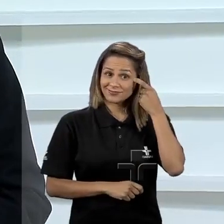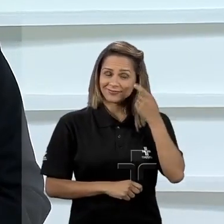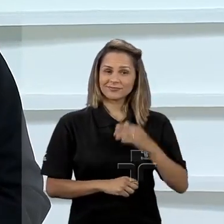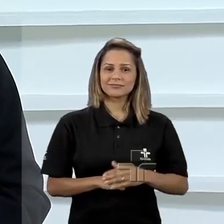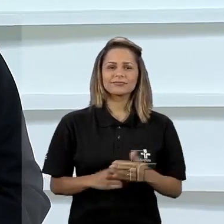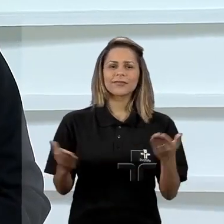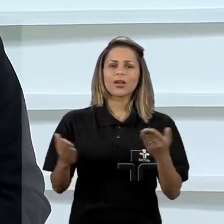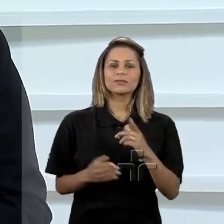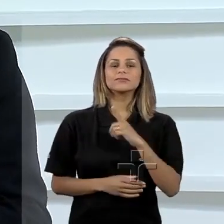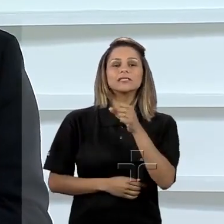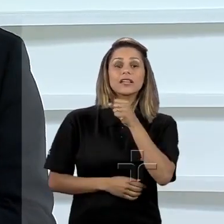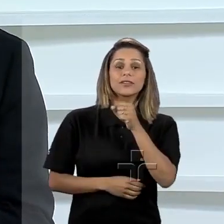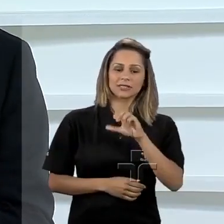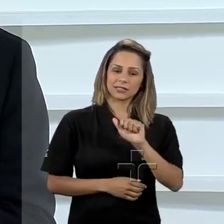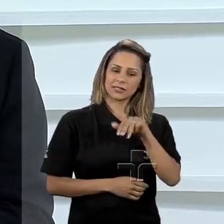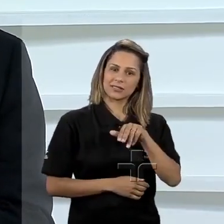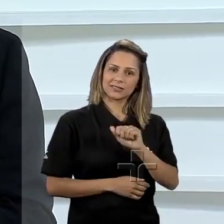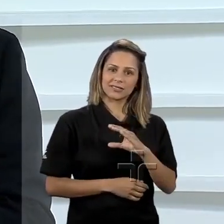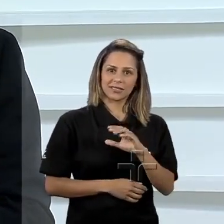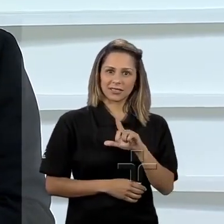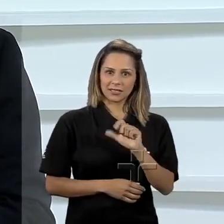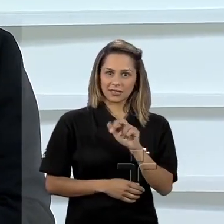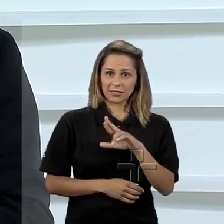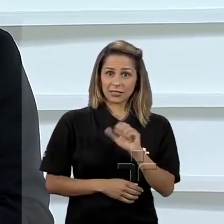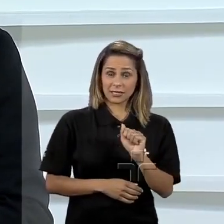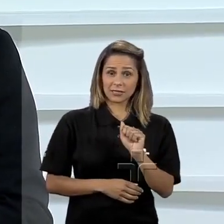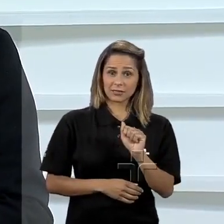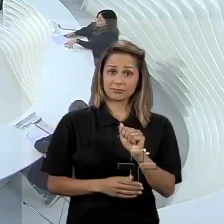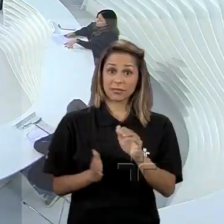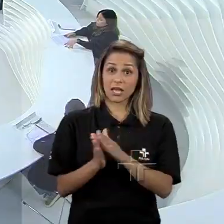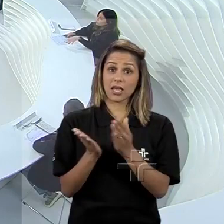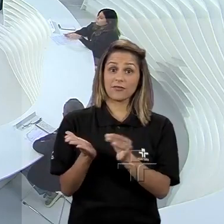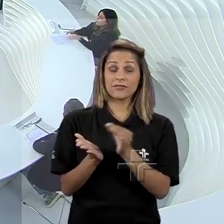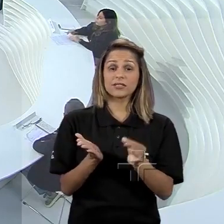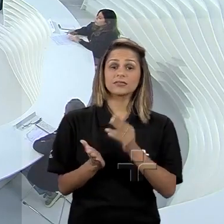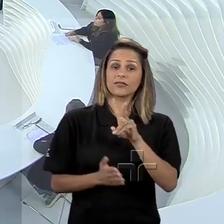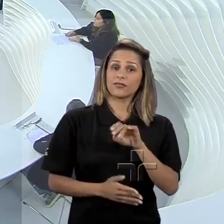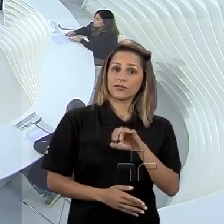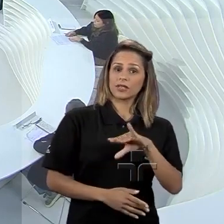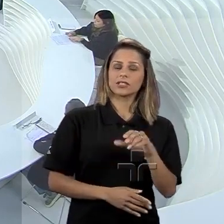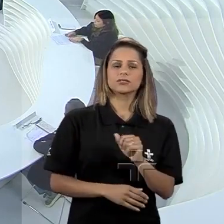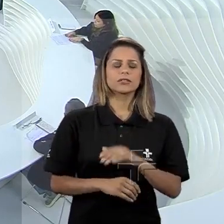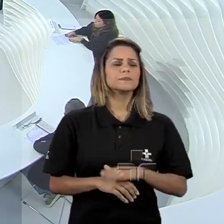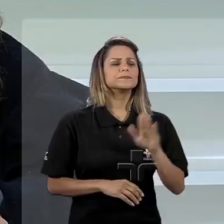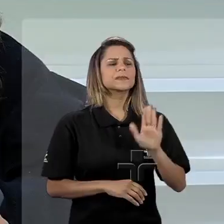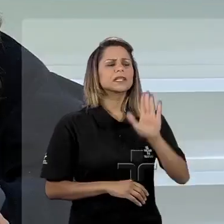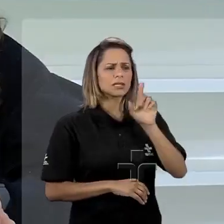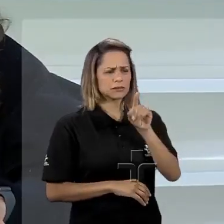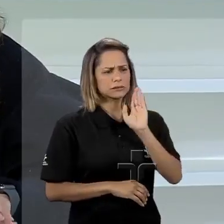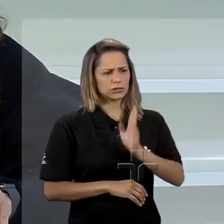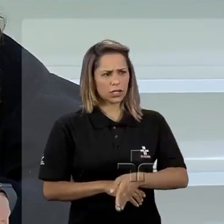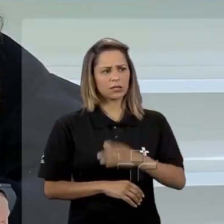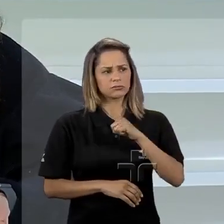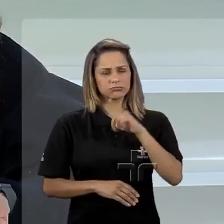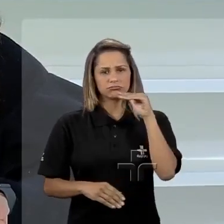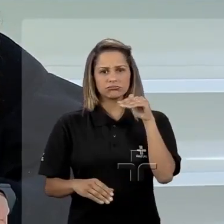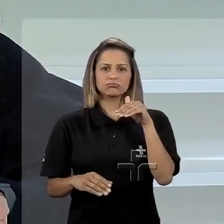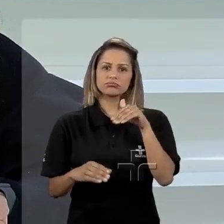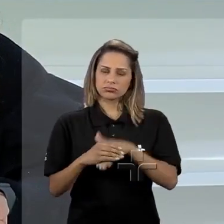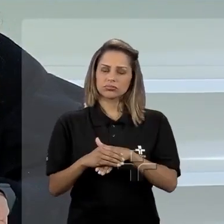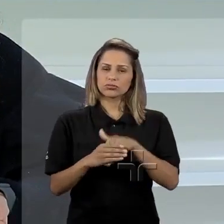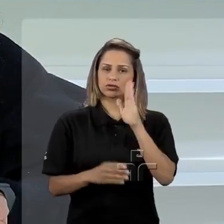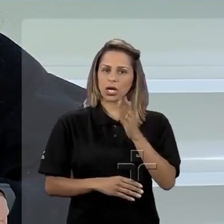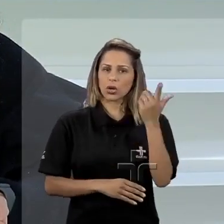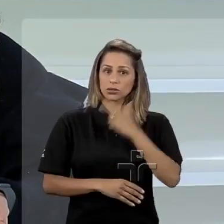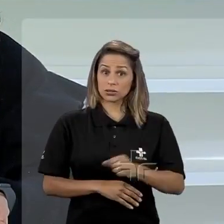uma entrevista da Ana Clara Costa, da revista Veja. Candidato, o senhor se elegeu prefeito como um outsider da política,